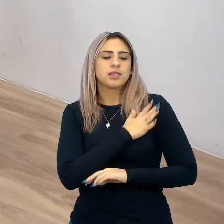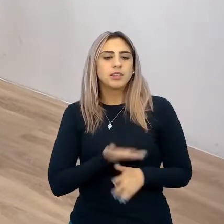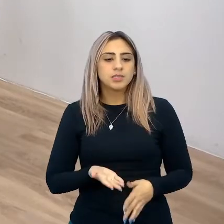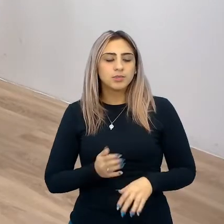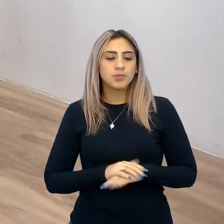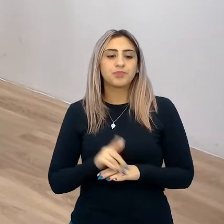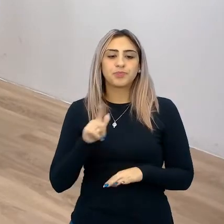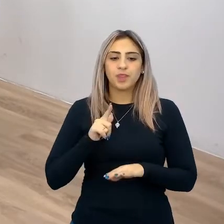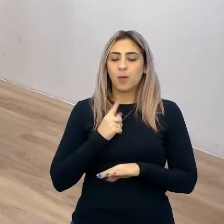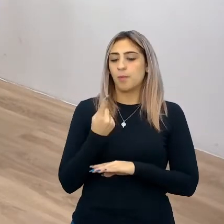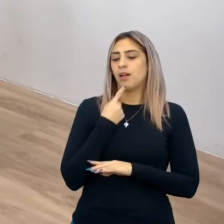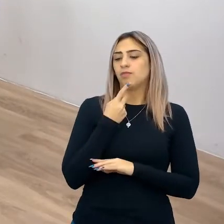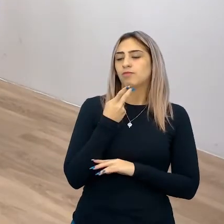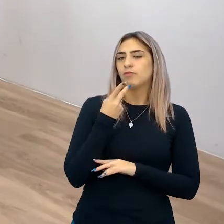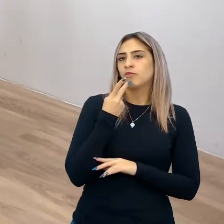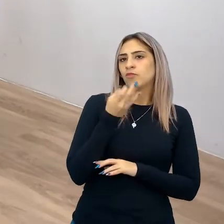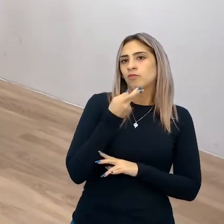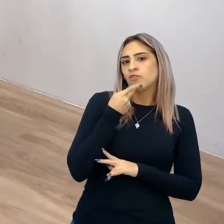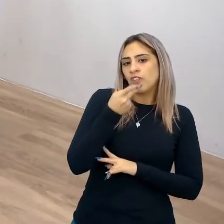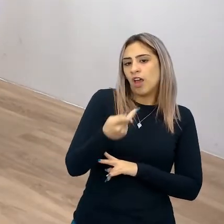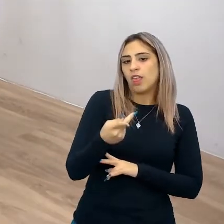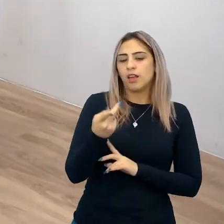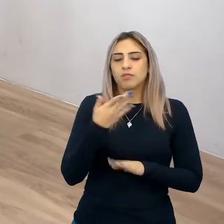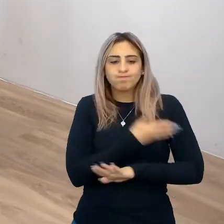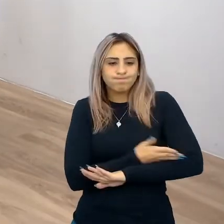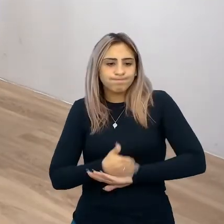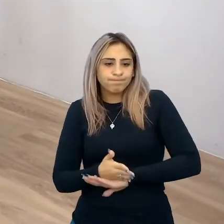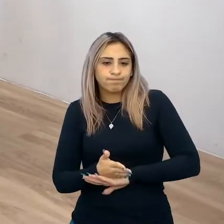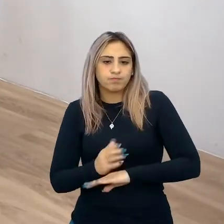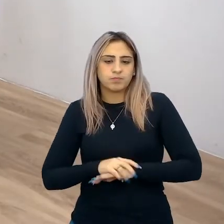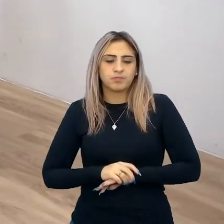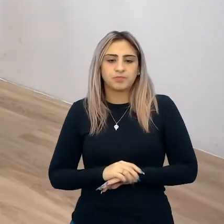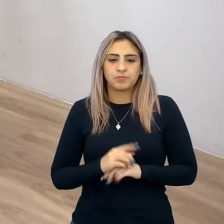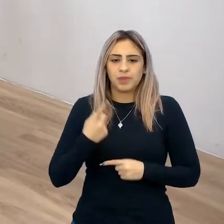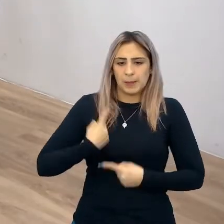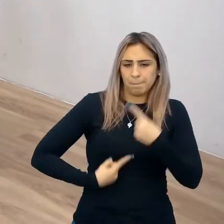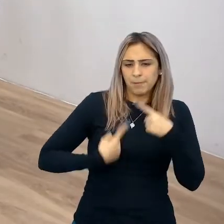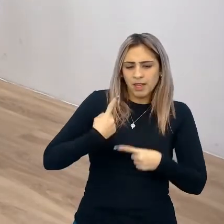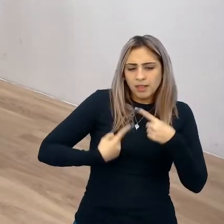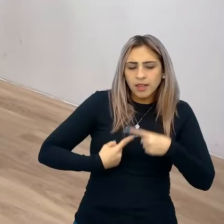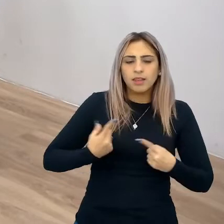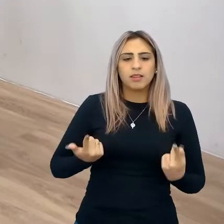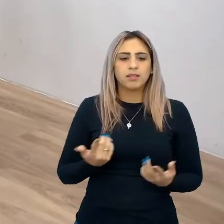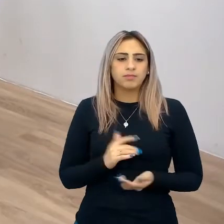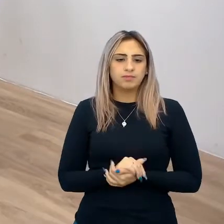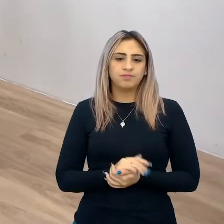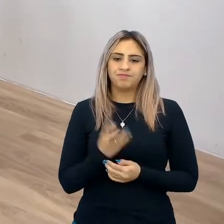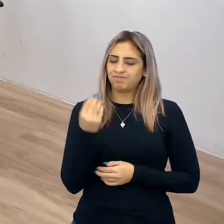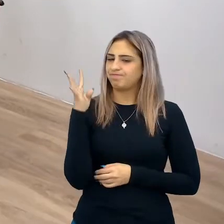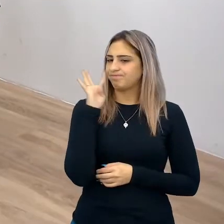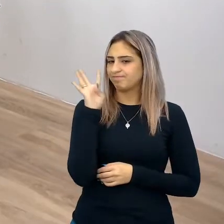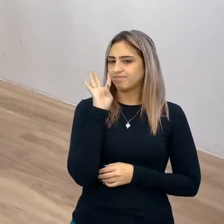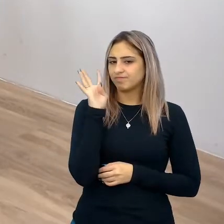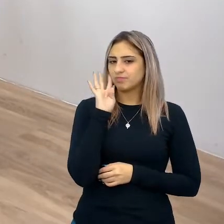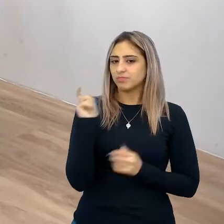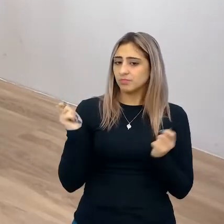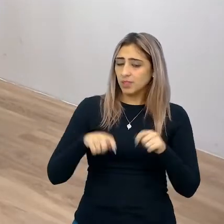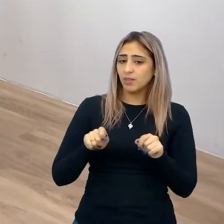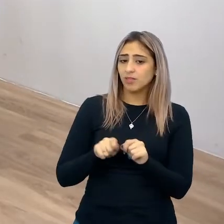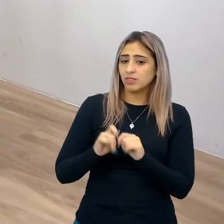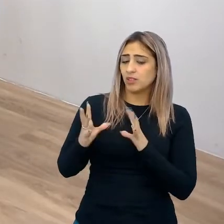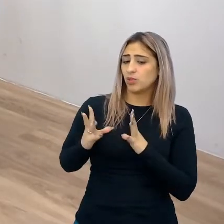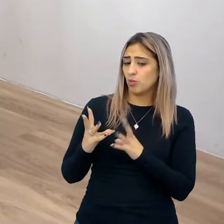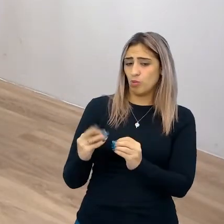fala inicial, depois Exato. passa o E um debate trecho no do final. filme. E uma forma de debater esse filme depois. Legal, hein? Bacana. Dá para fazer tudo isso, fazer